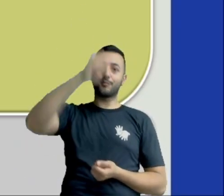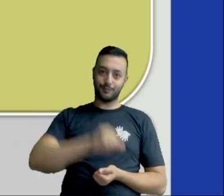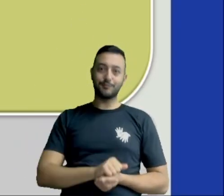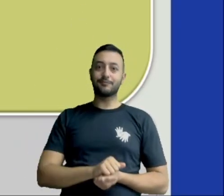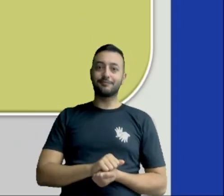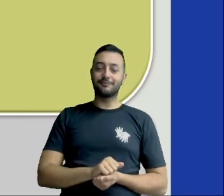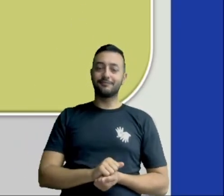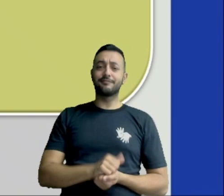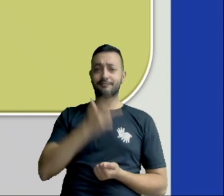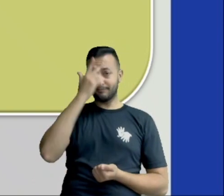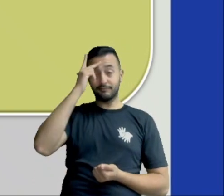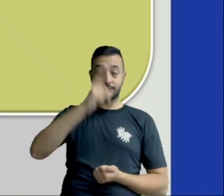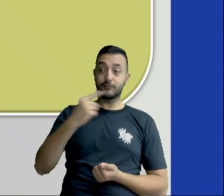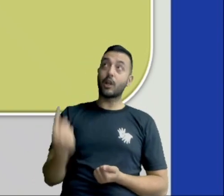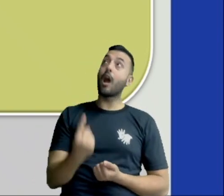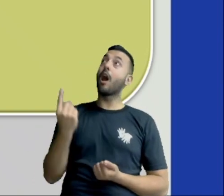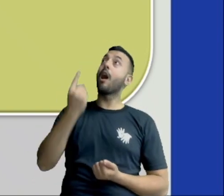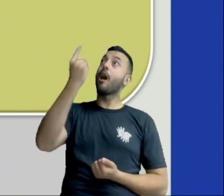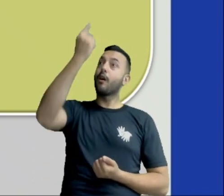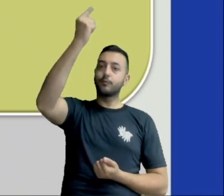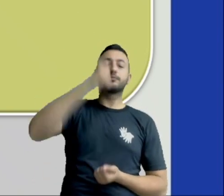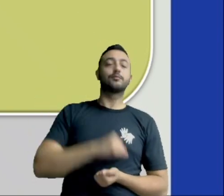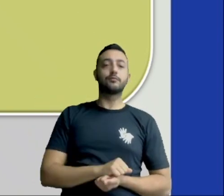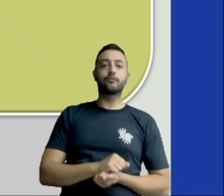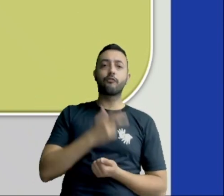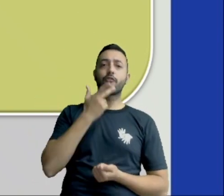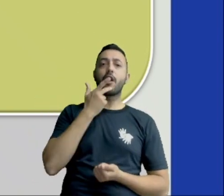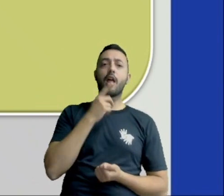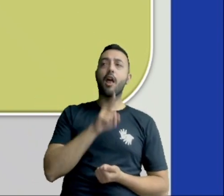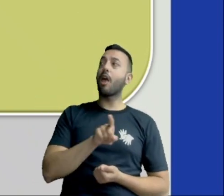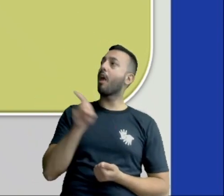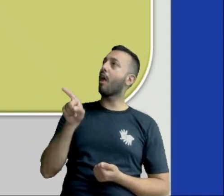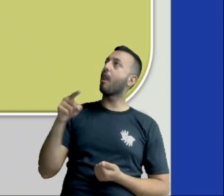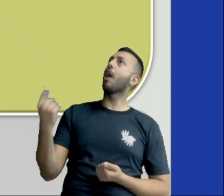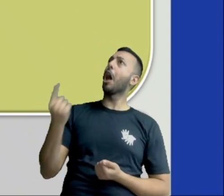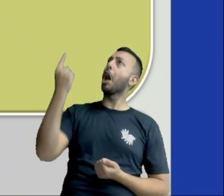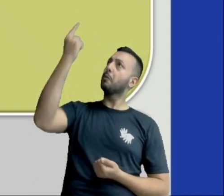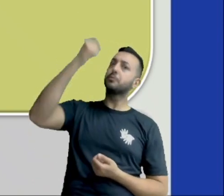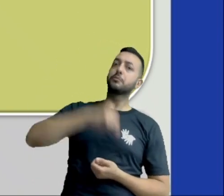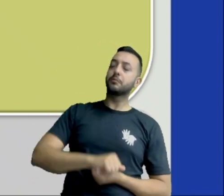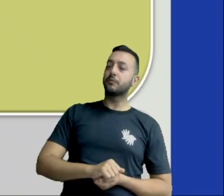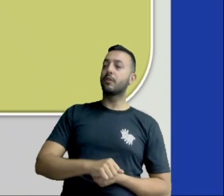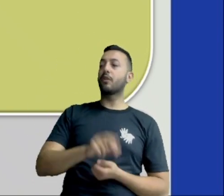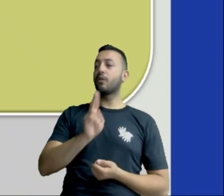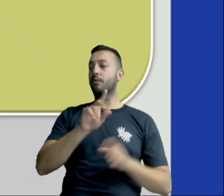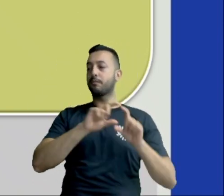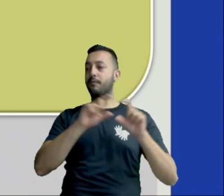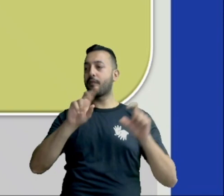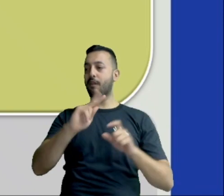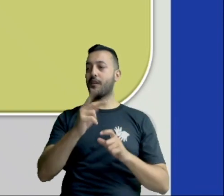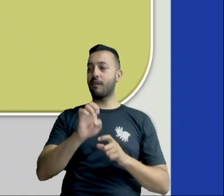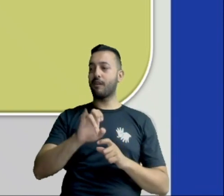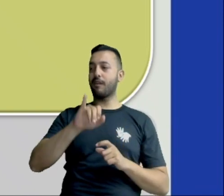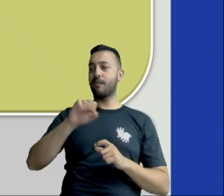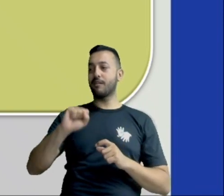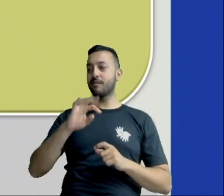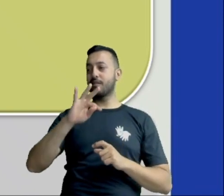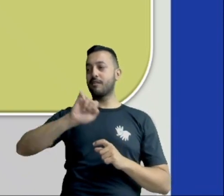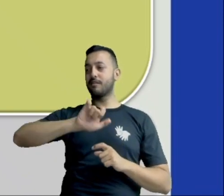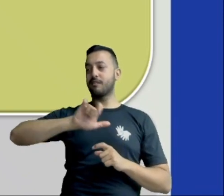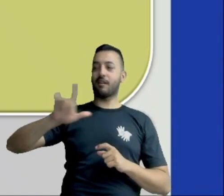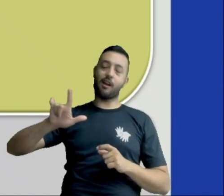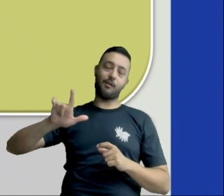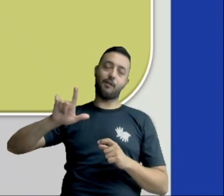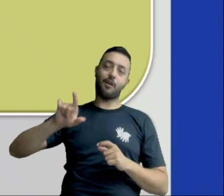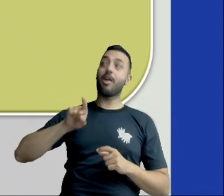que uma pessoa é alto, por exemplo, ele é alto, a gente usa he is tall. Ele é